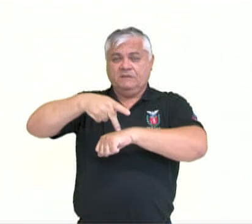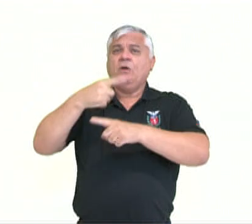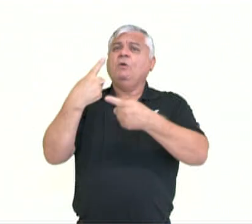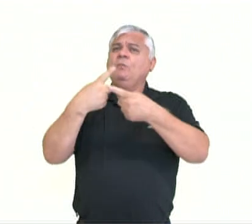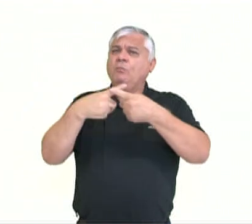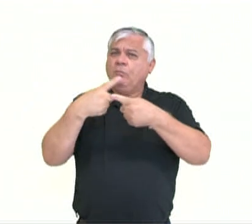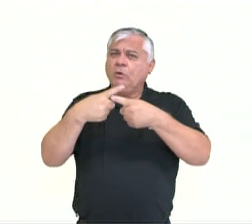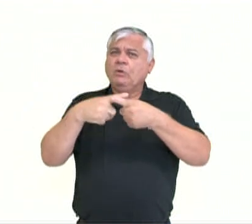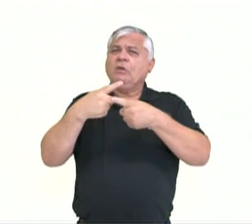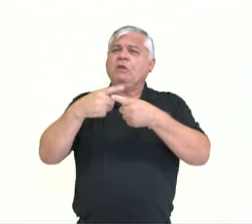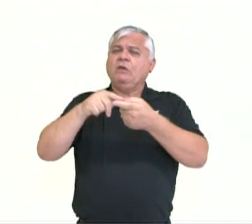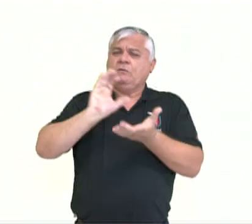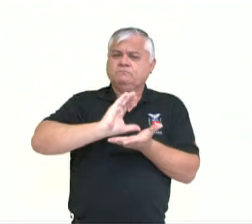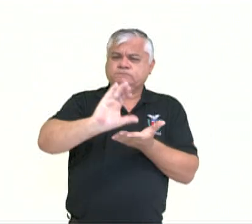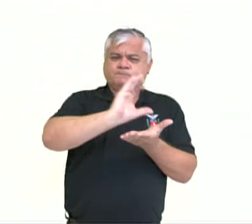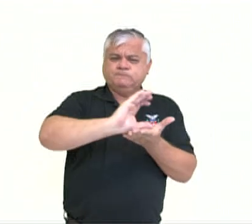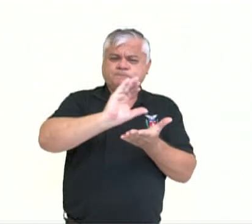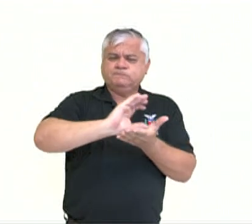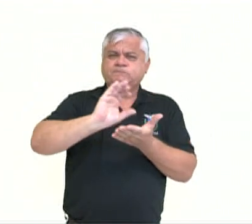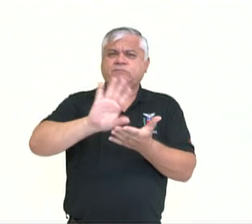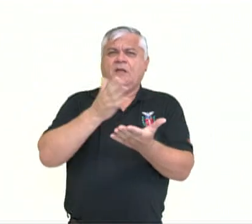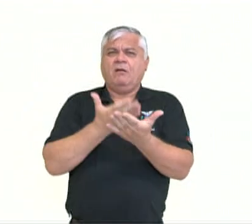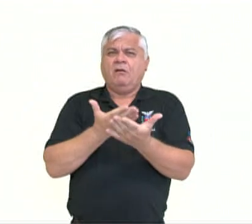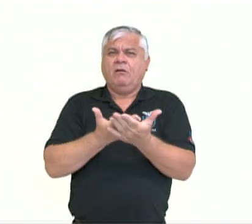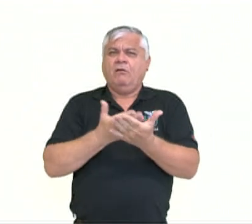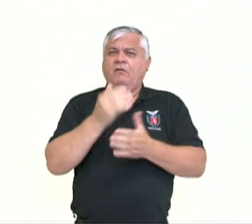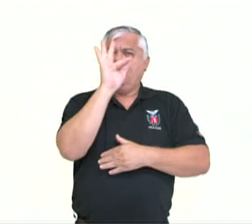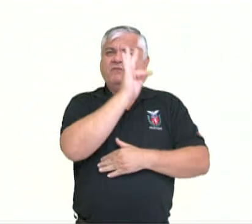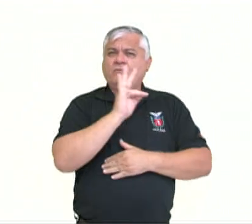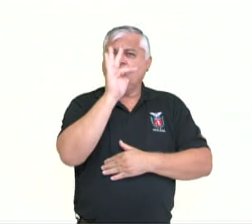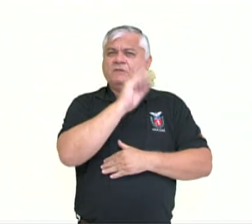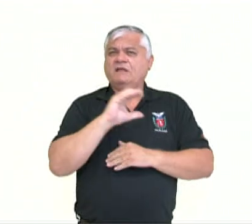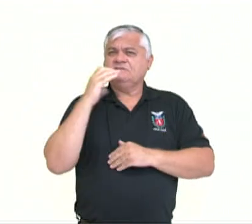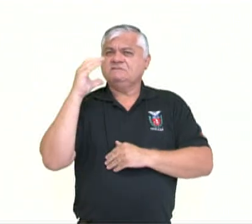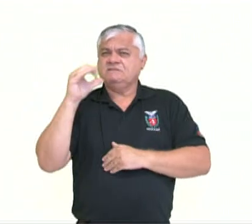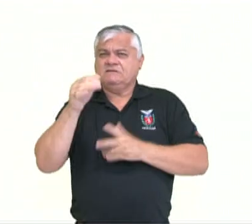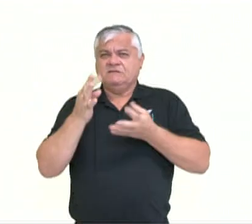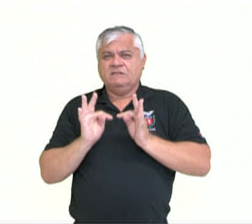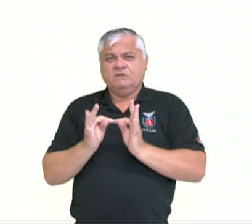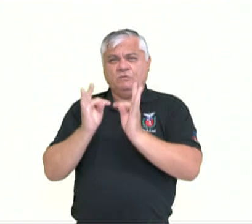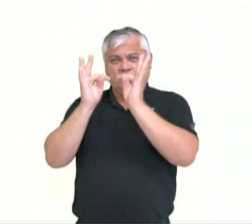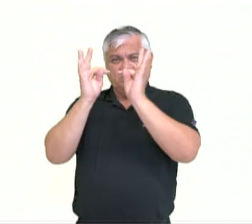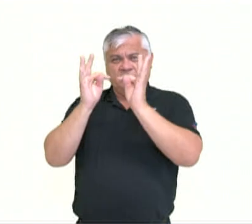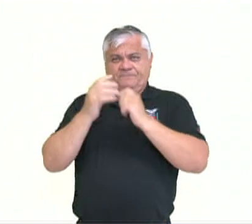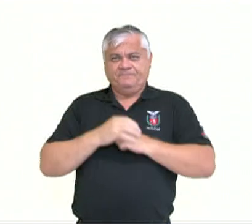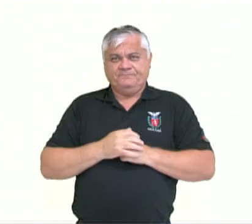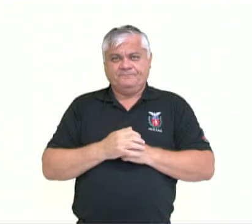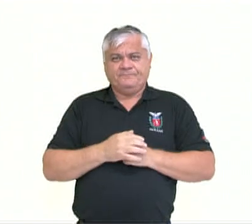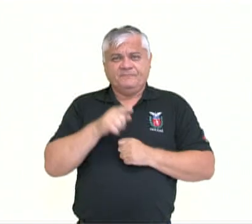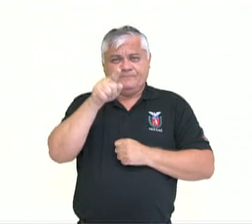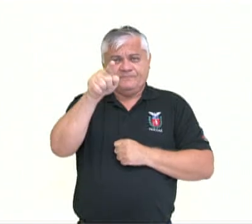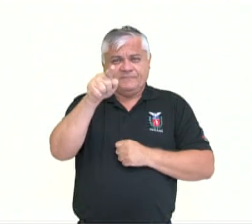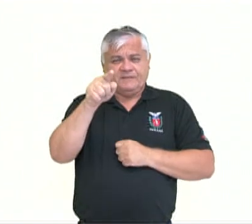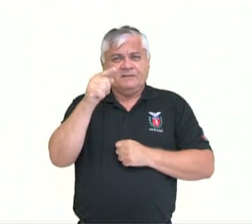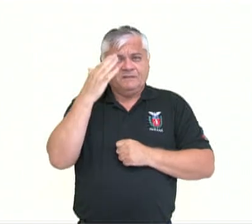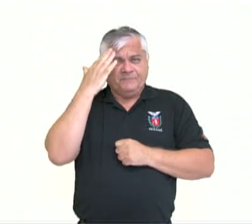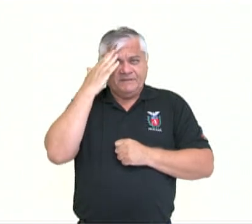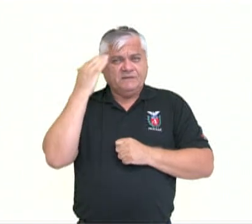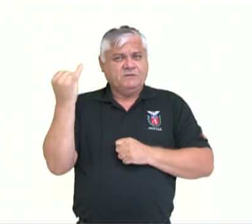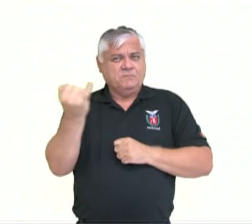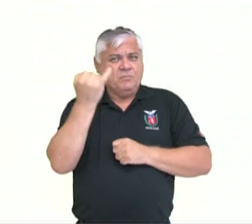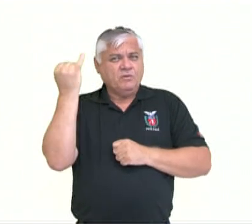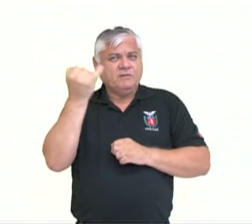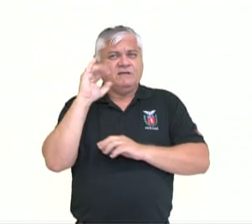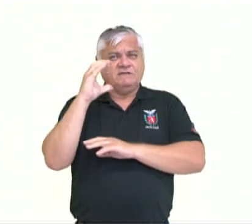aos investimentos em educação superior, ciência e em tecnologia. Você já havia pensado na importância da